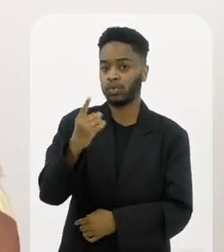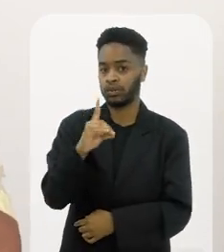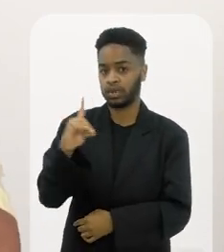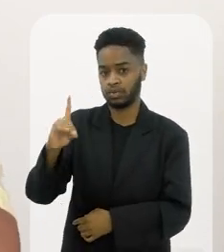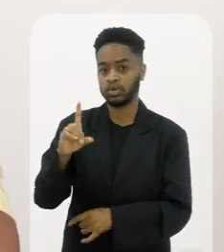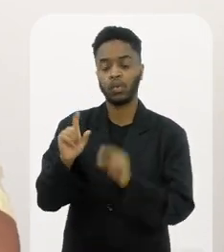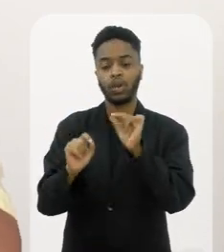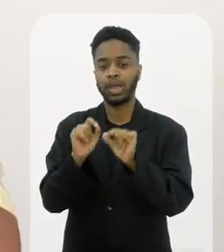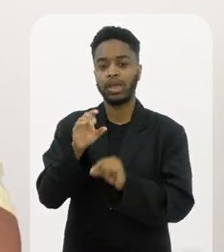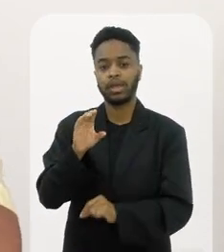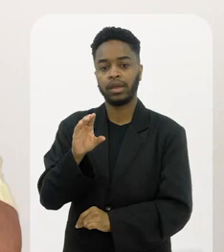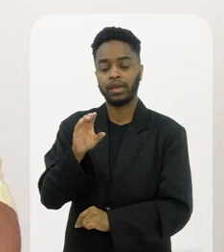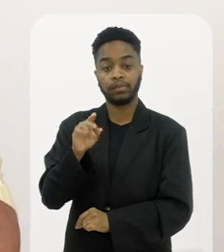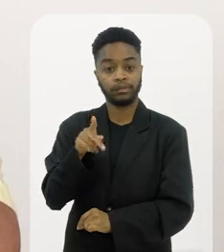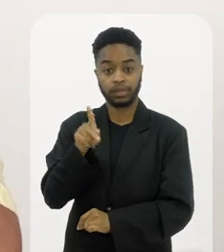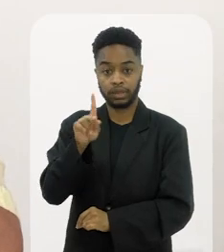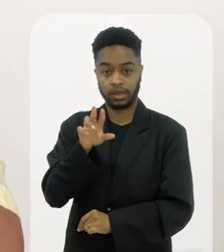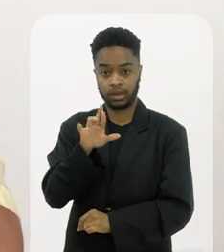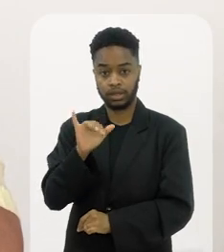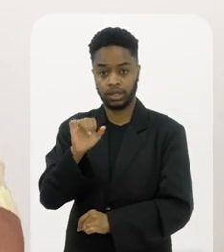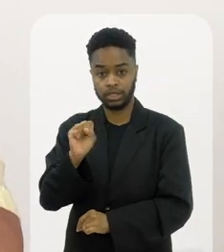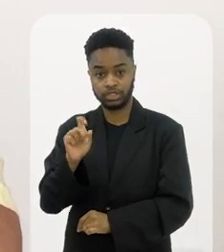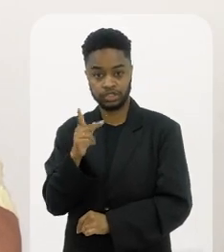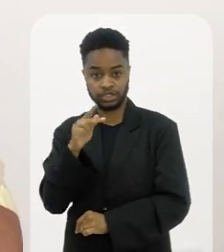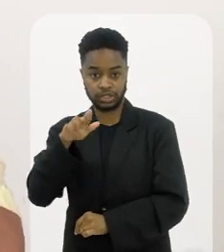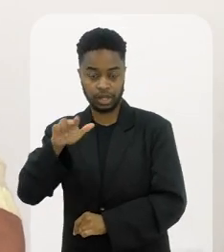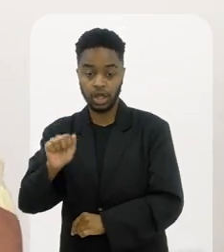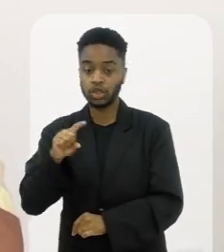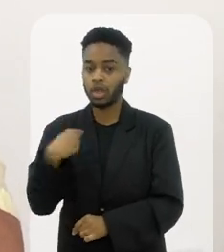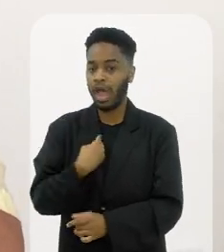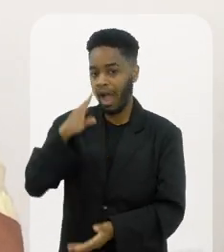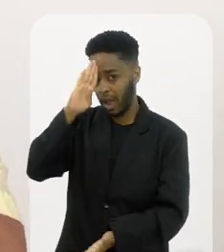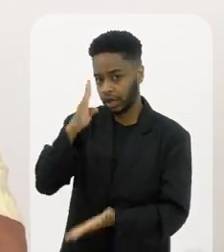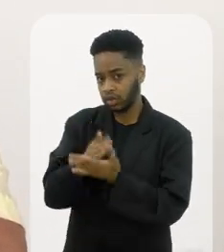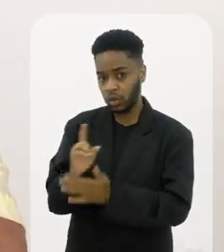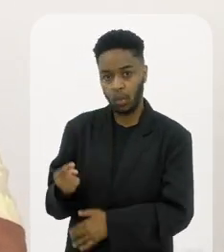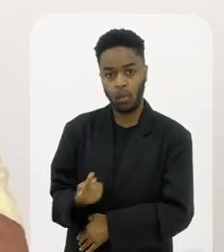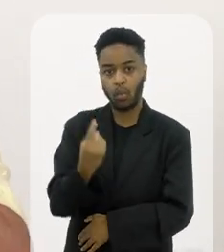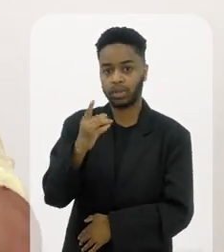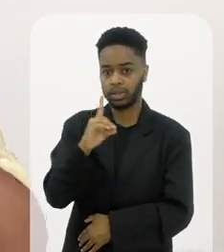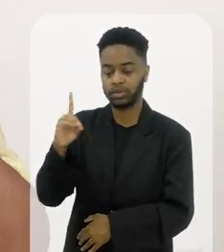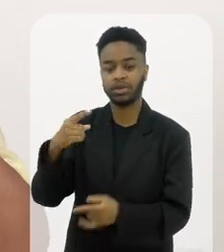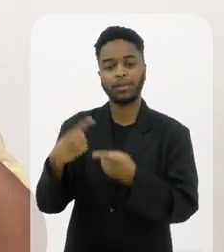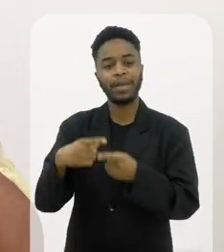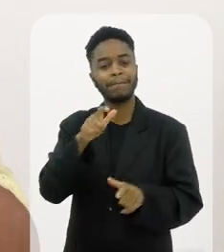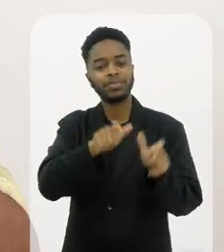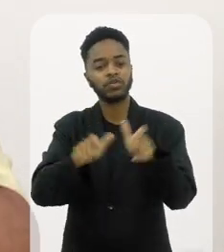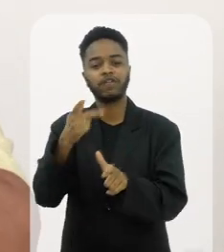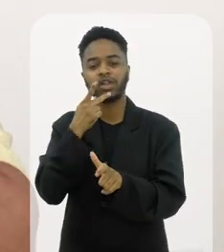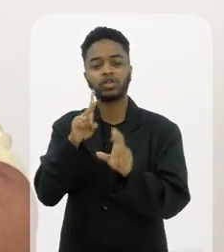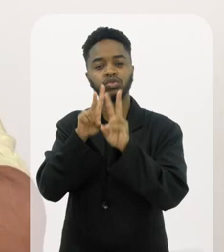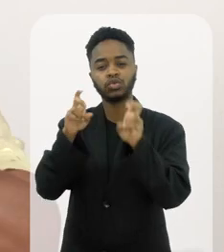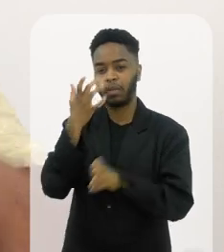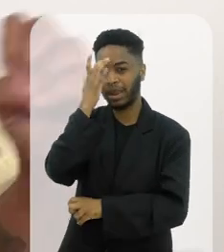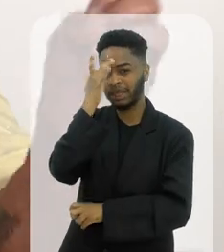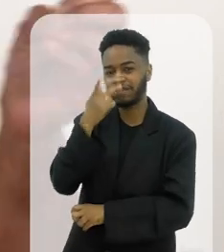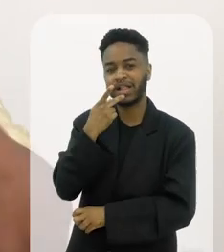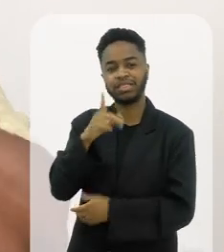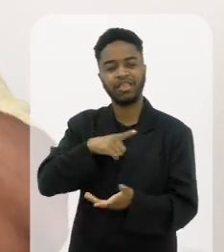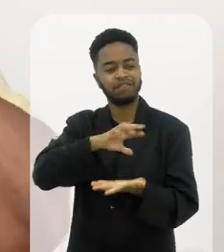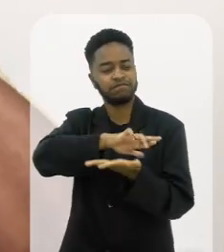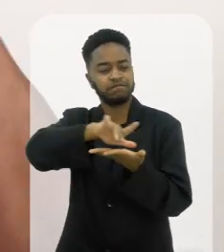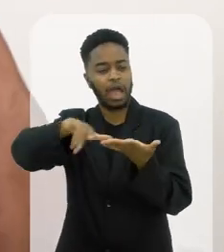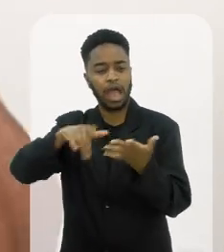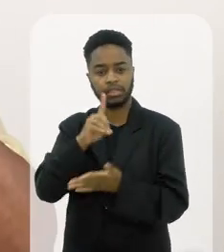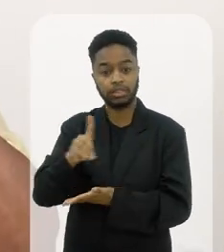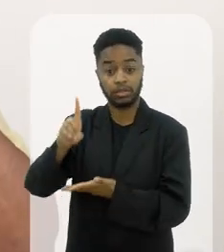Deus, Krishna. Tá? Nós somos, os Hare Krishna, uma religião monoteísta. Embora quando se fala em Índia, se fale em muitos